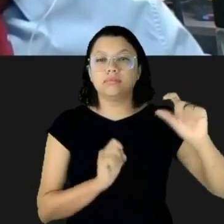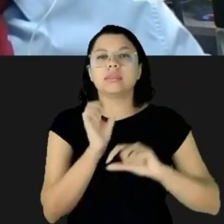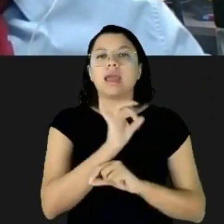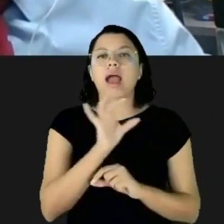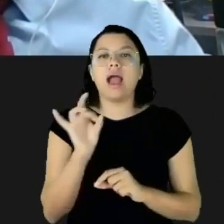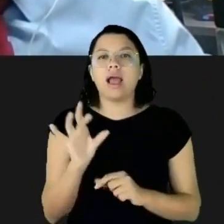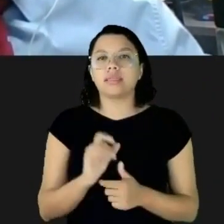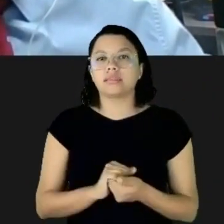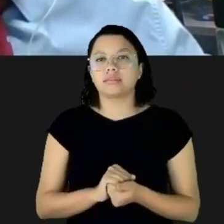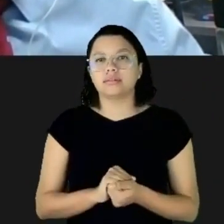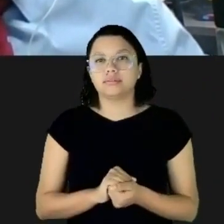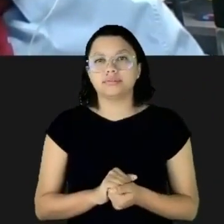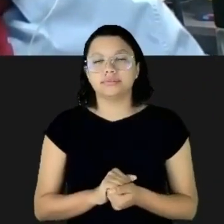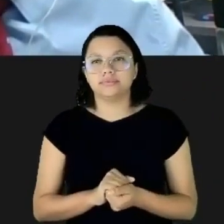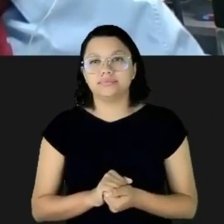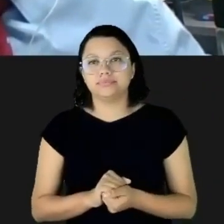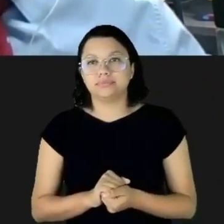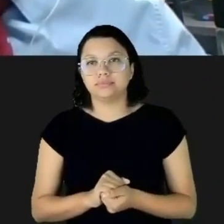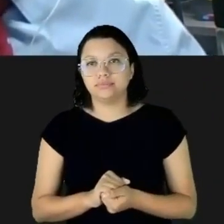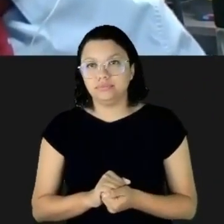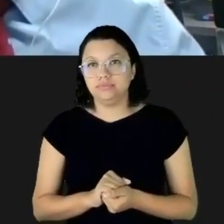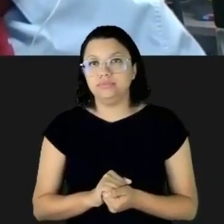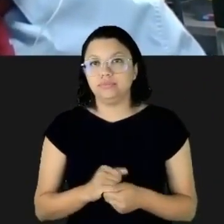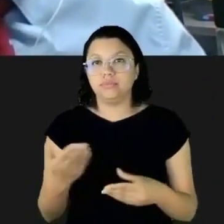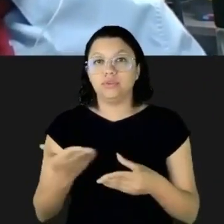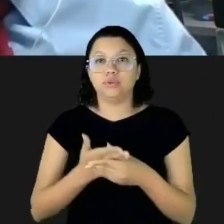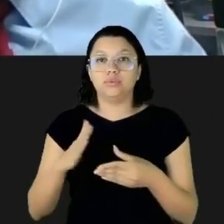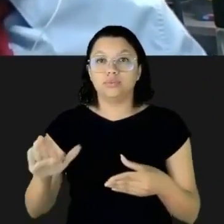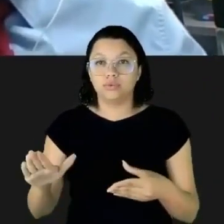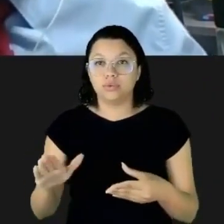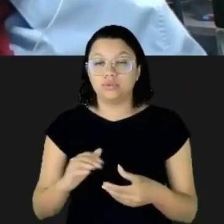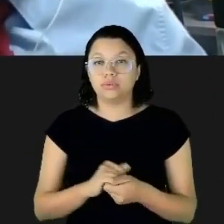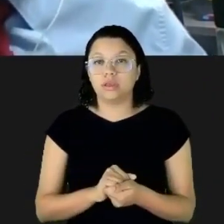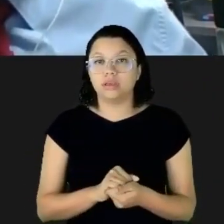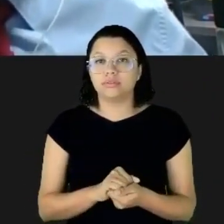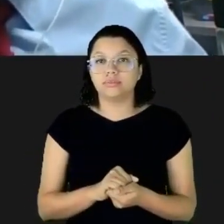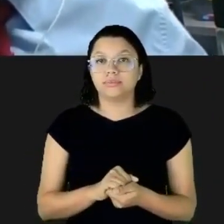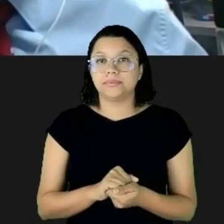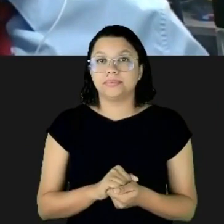em cada em cada processo